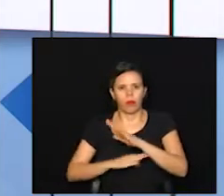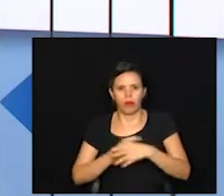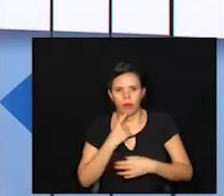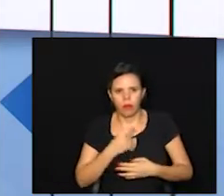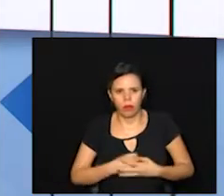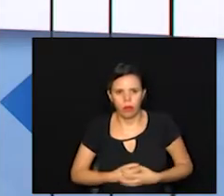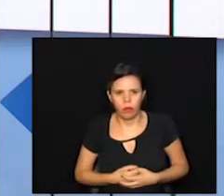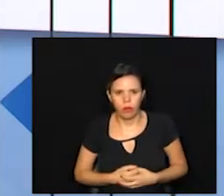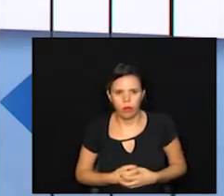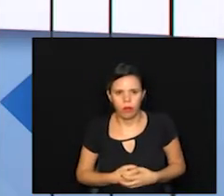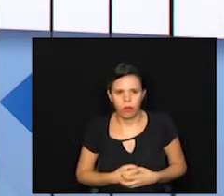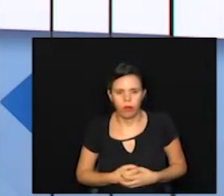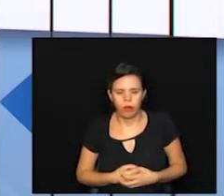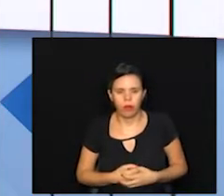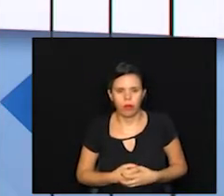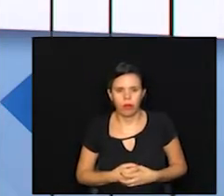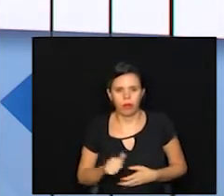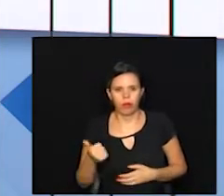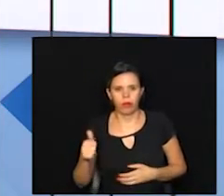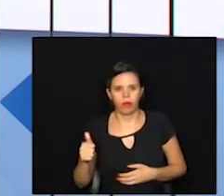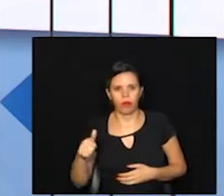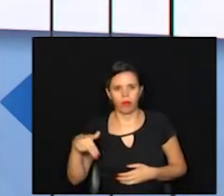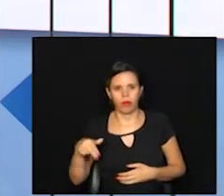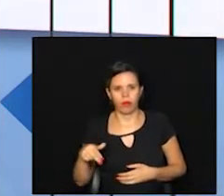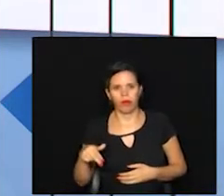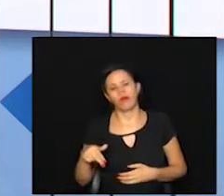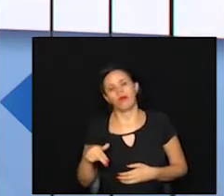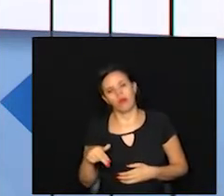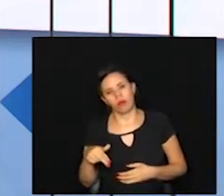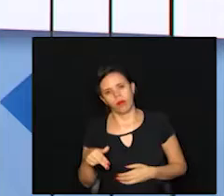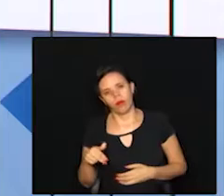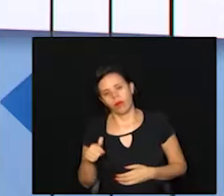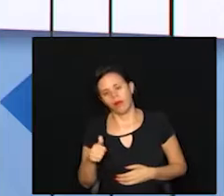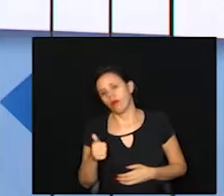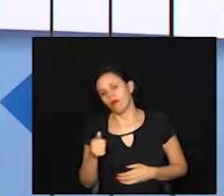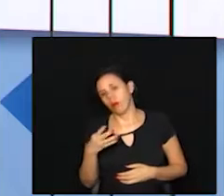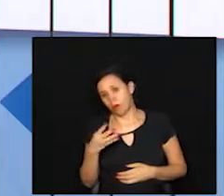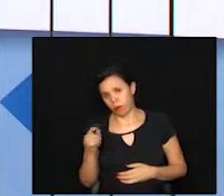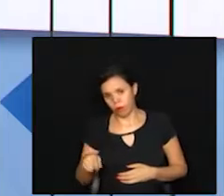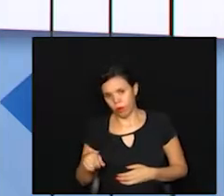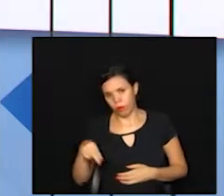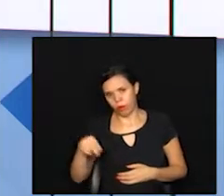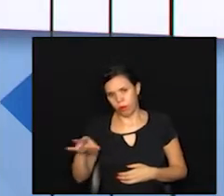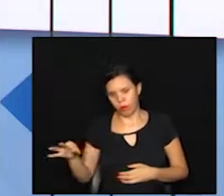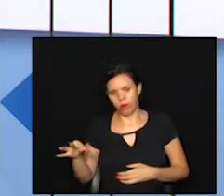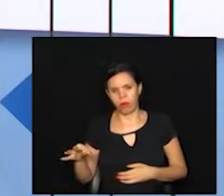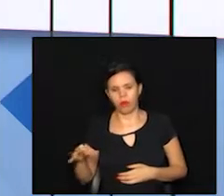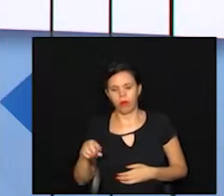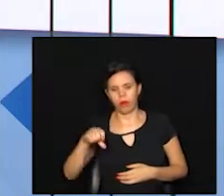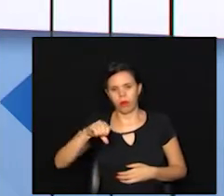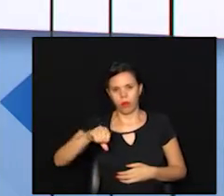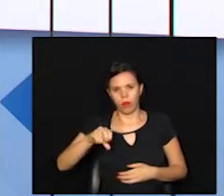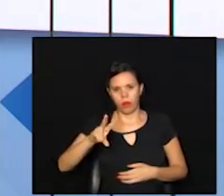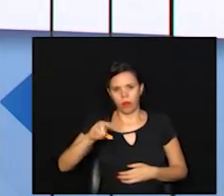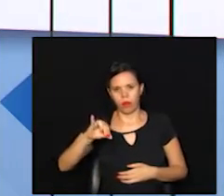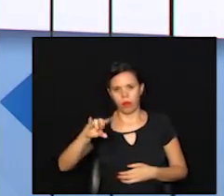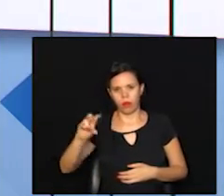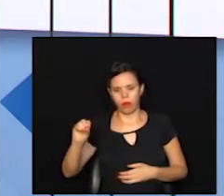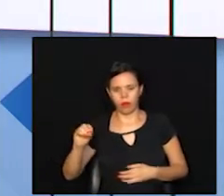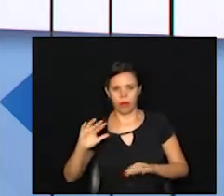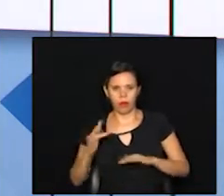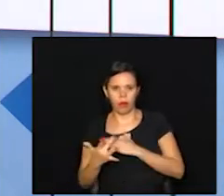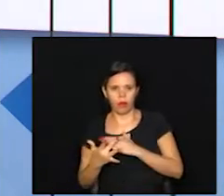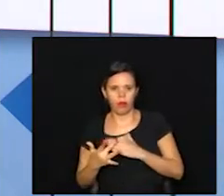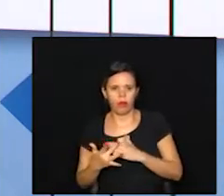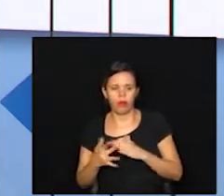Câmara Campinas, nos canais 11.3, 4 da NET, 9 da Vivo Fibra e também nas nossas redes